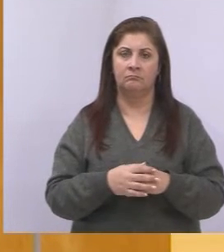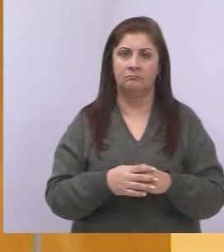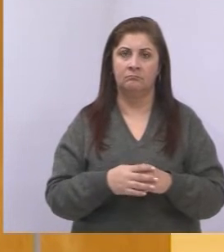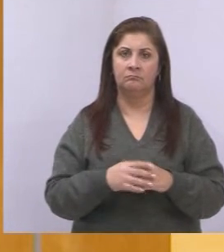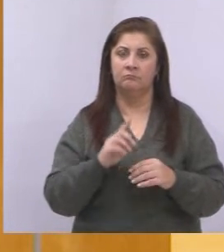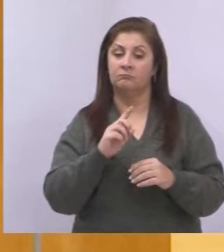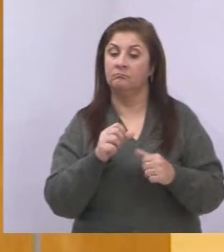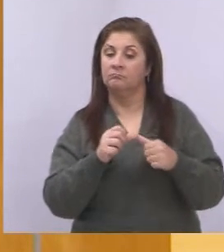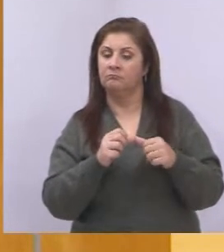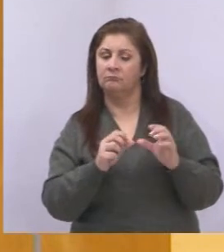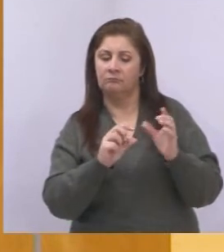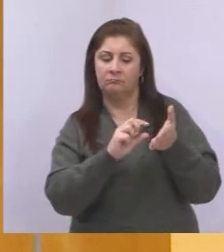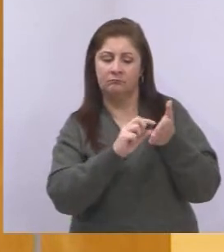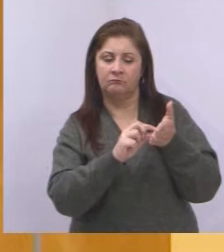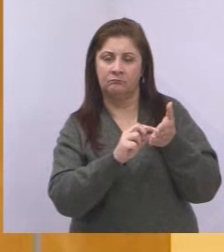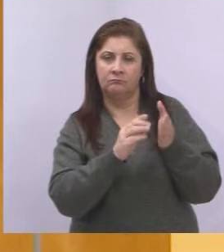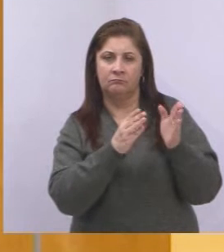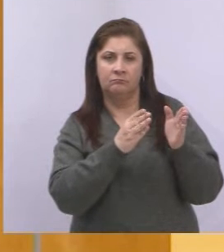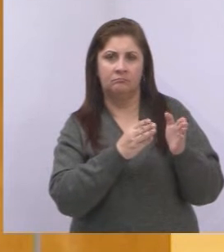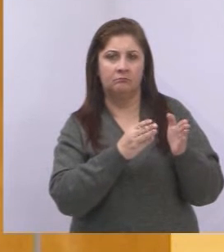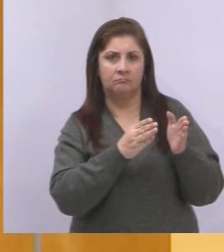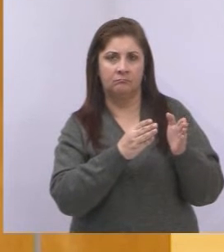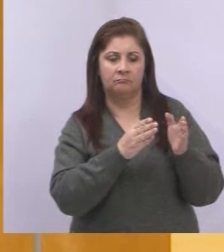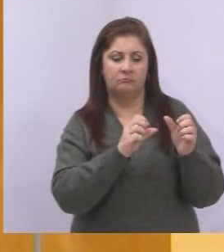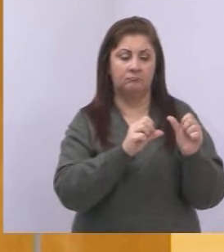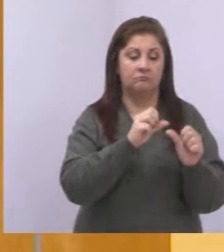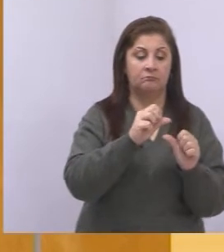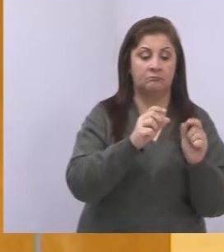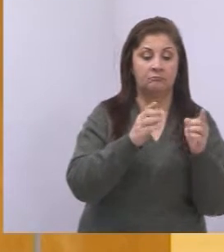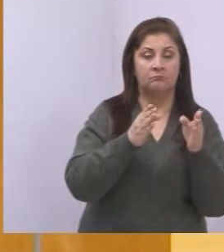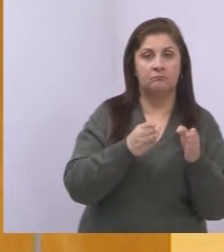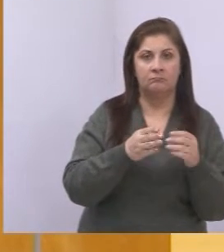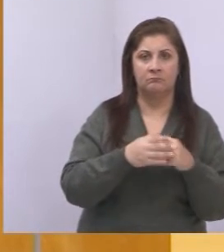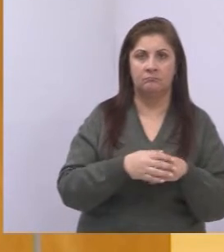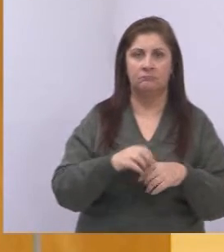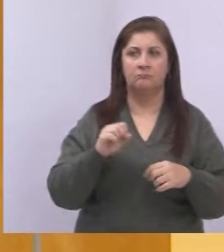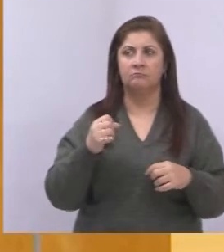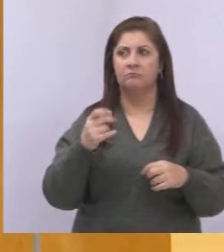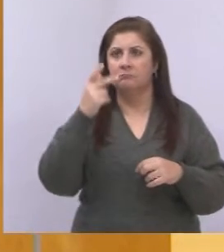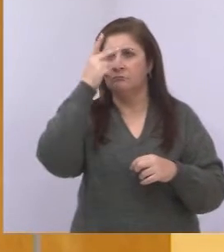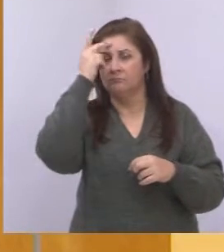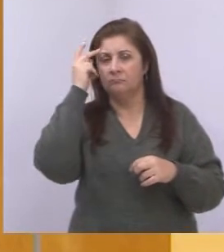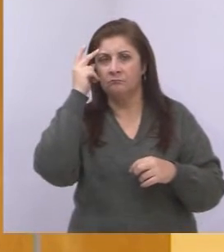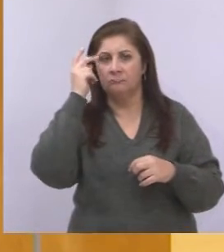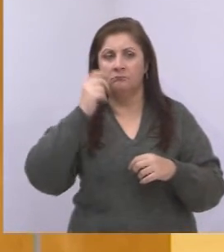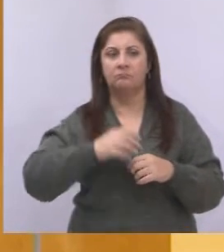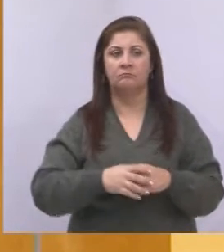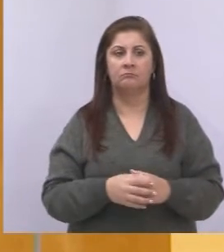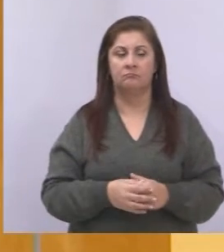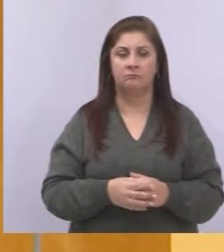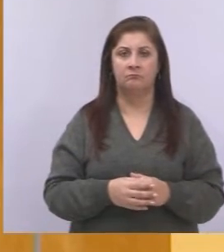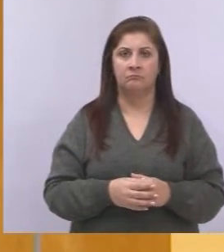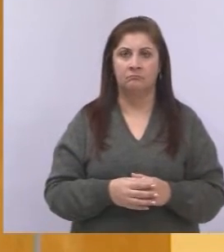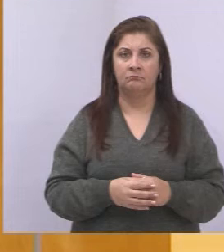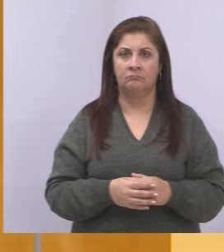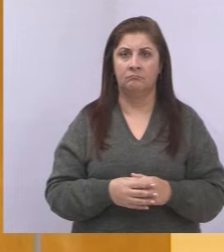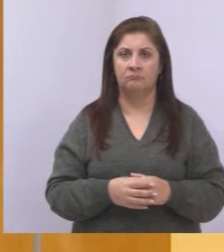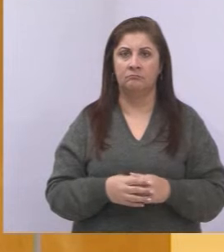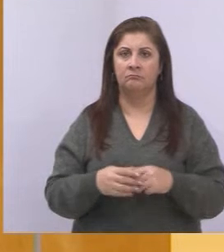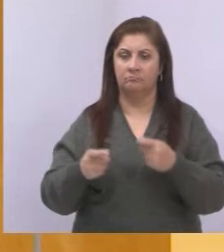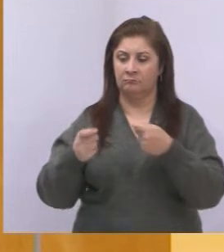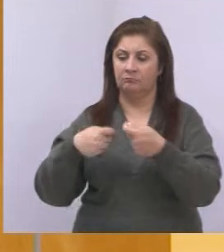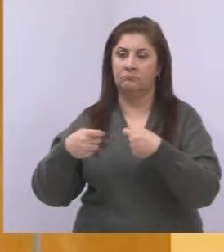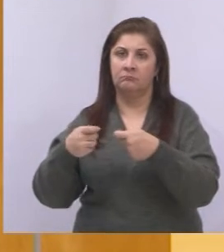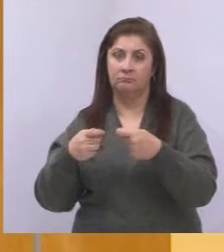deixar brechas para que aquele servidor público que está na gestão de